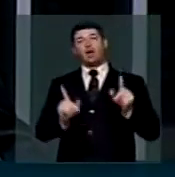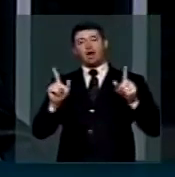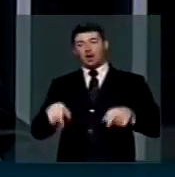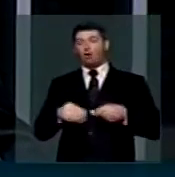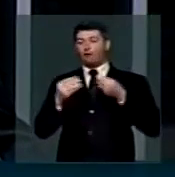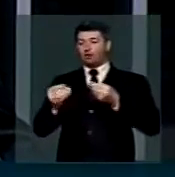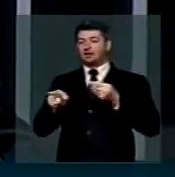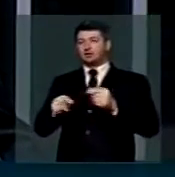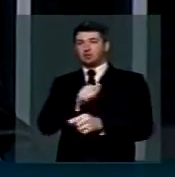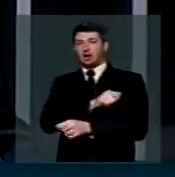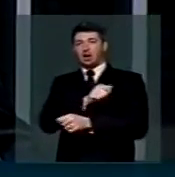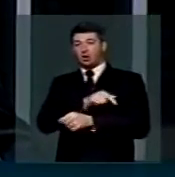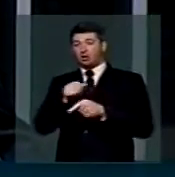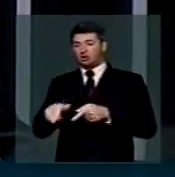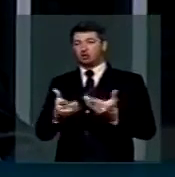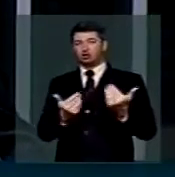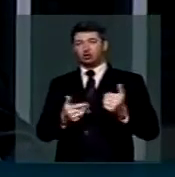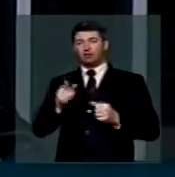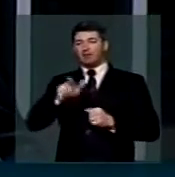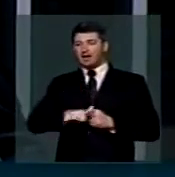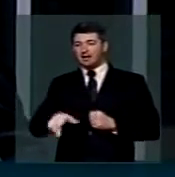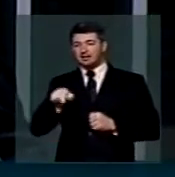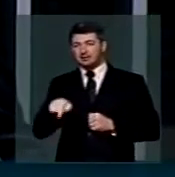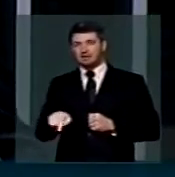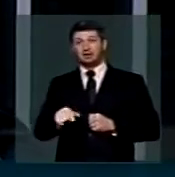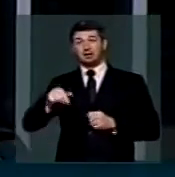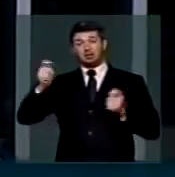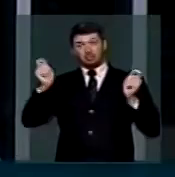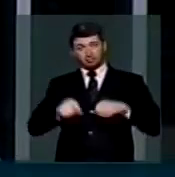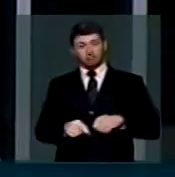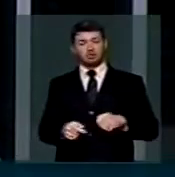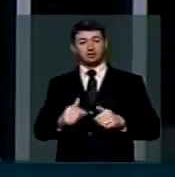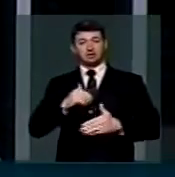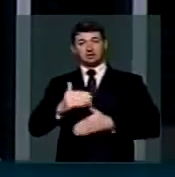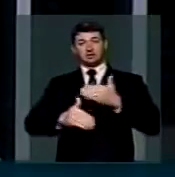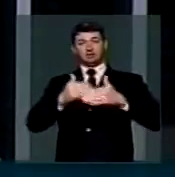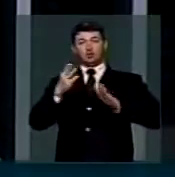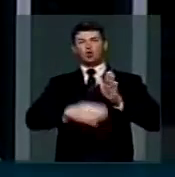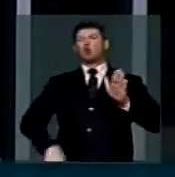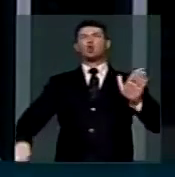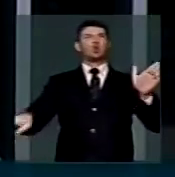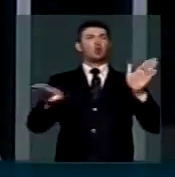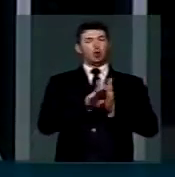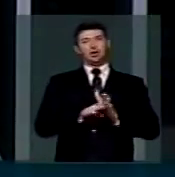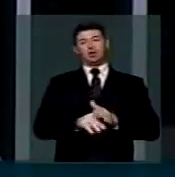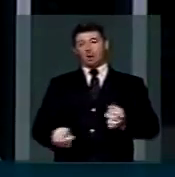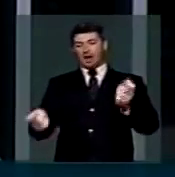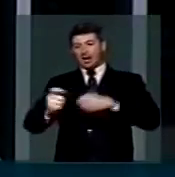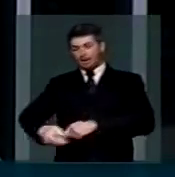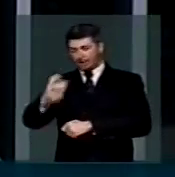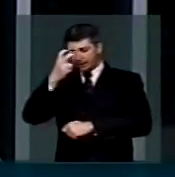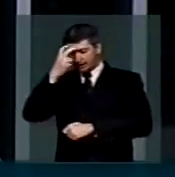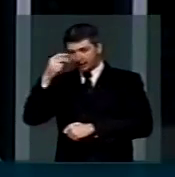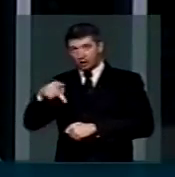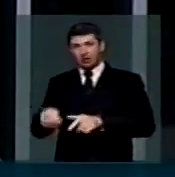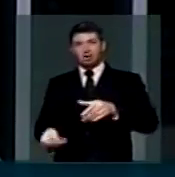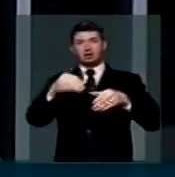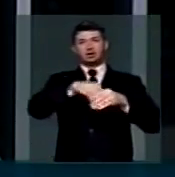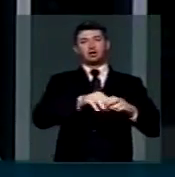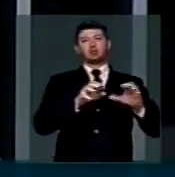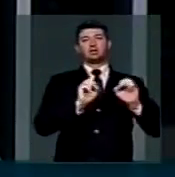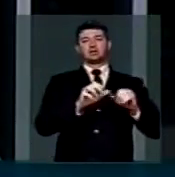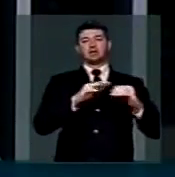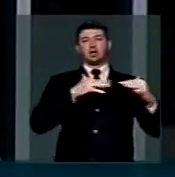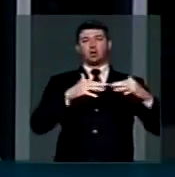para este aluno, para este jovem, para esta criança, a possibilidade de desenvolvimento pleno da sua capacidade,